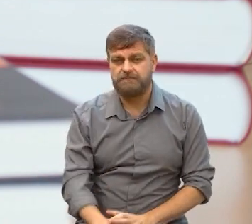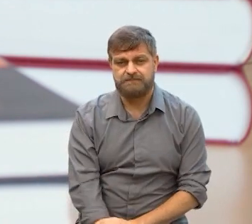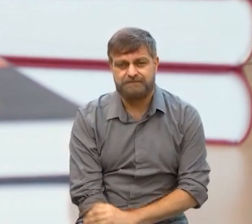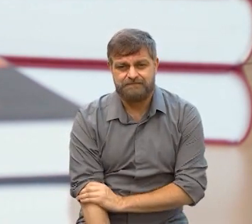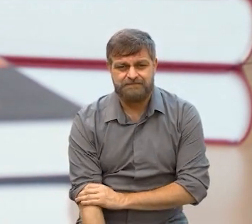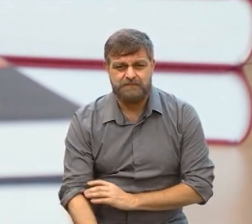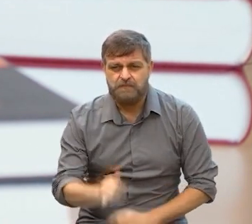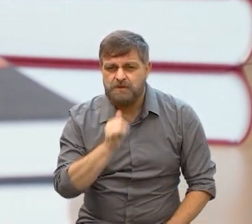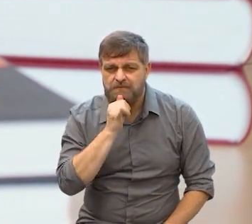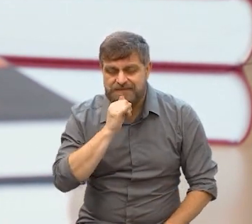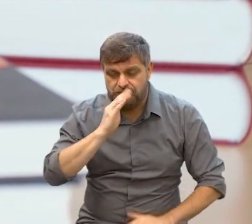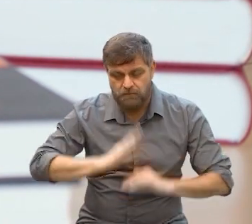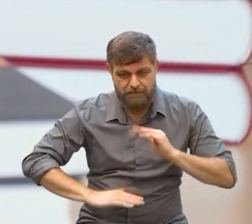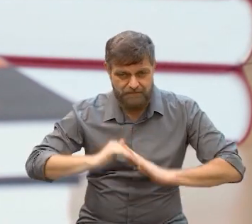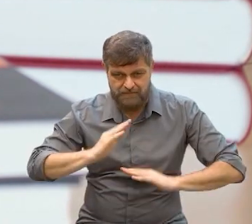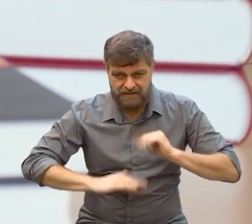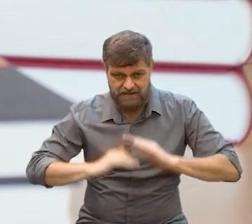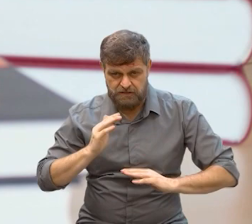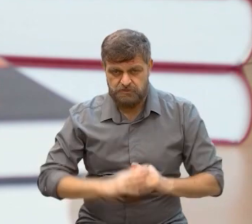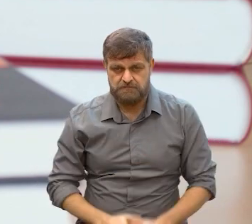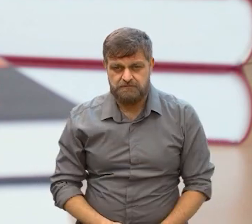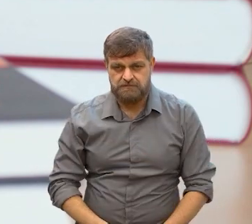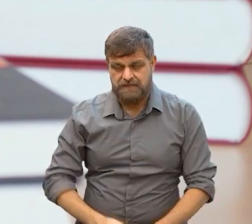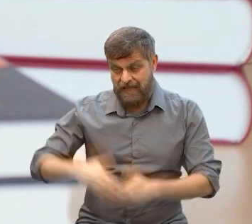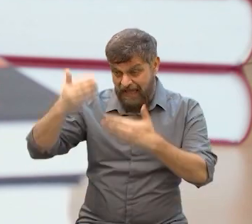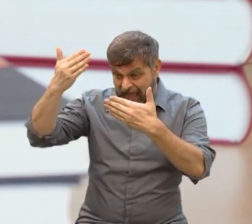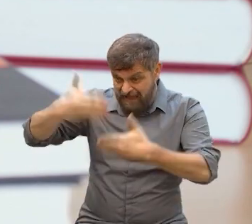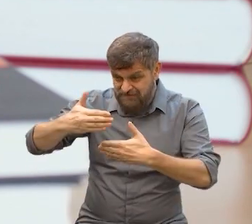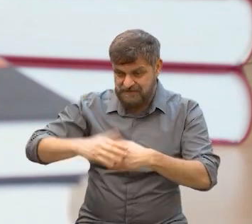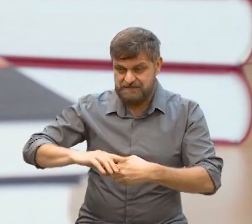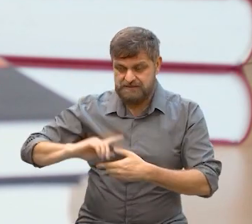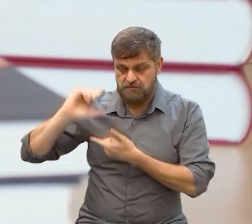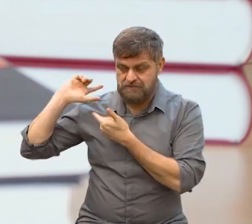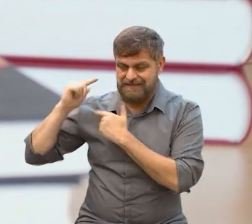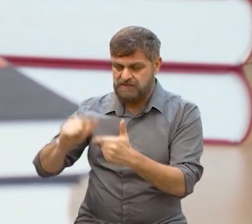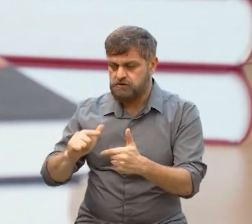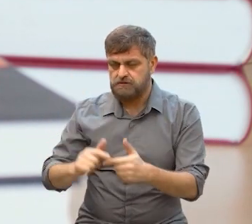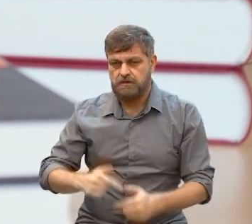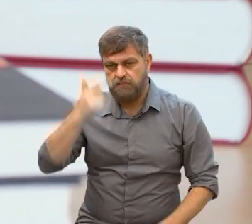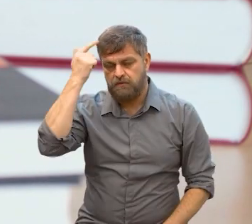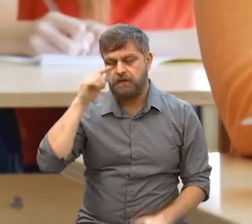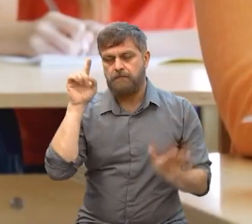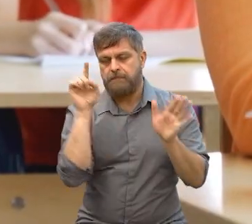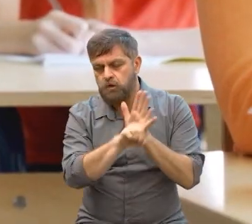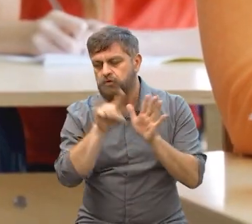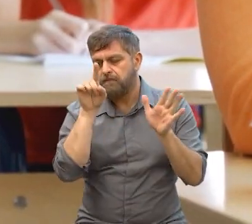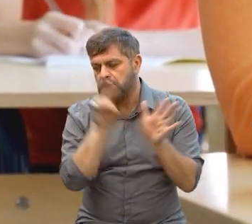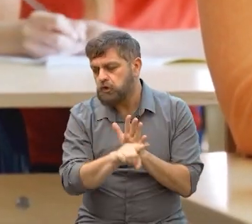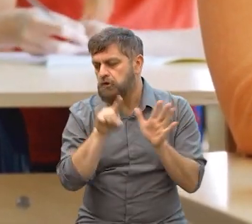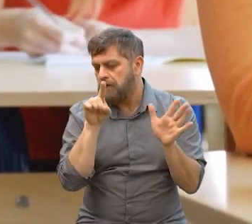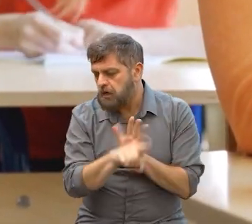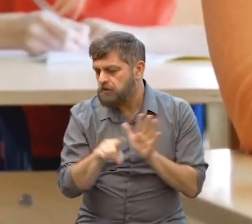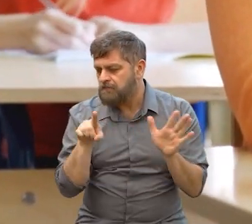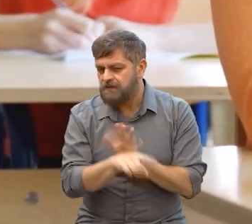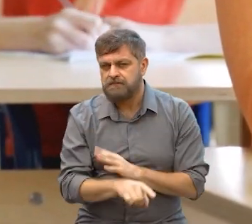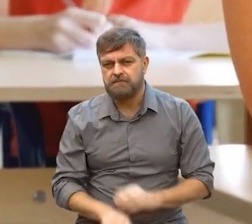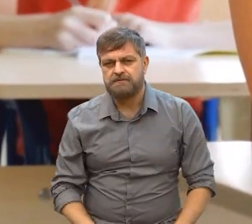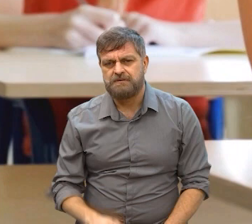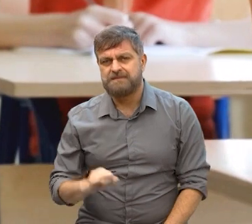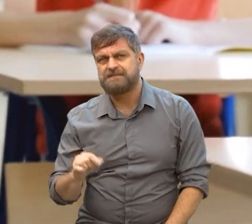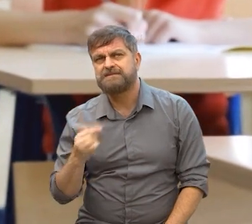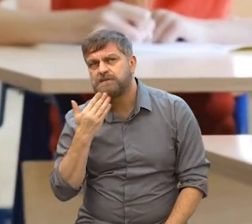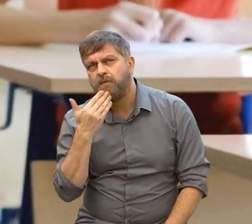um exemplo prático assim, na avaliação tradicional, foi quando eu pensei assim, bom, eu só pergunto. E se eu